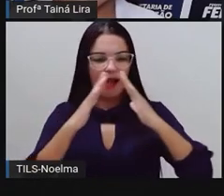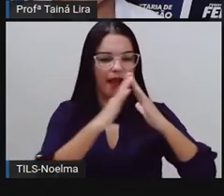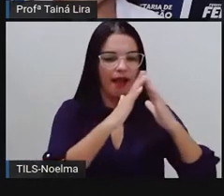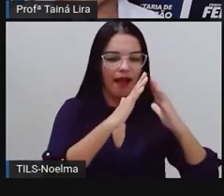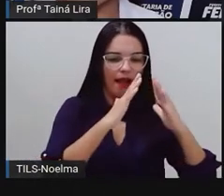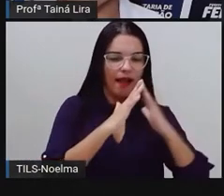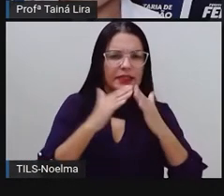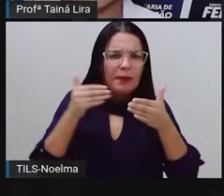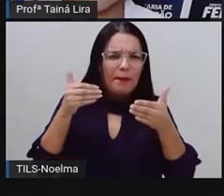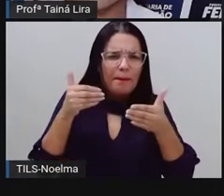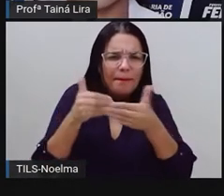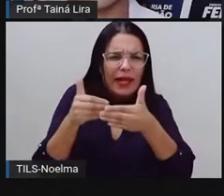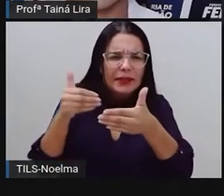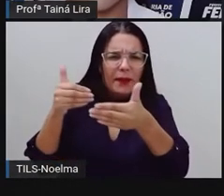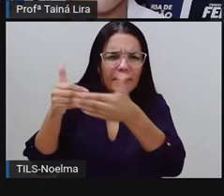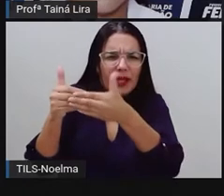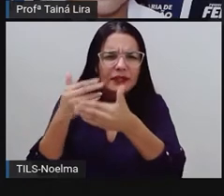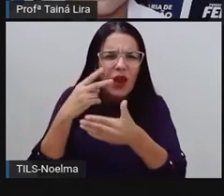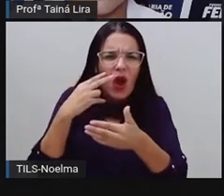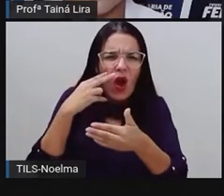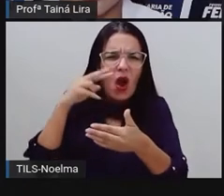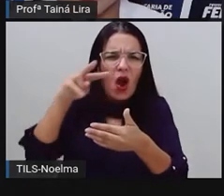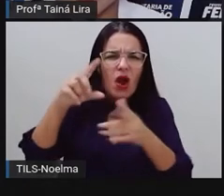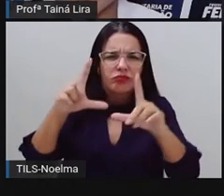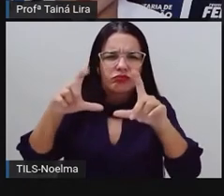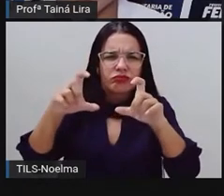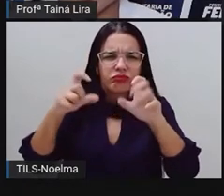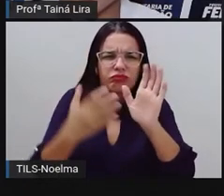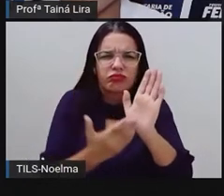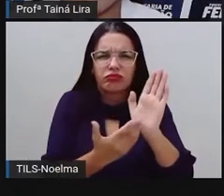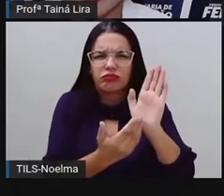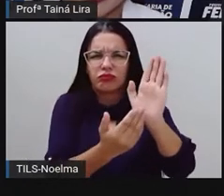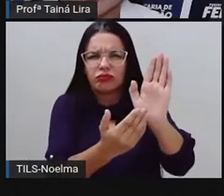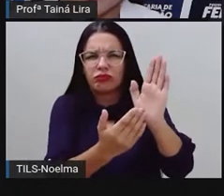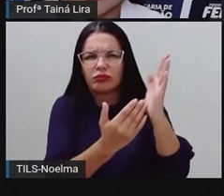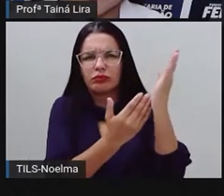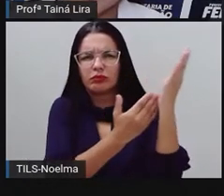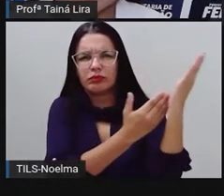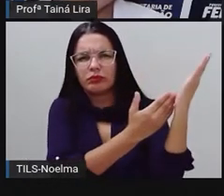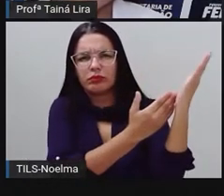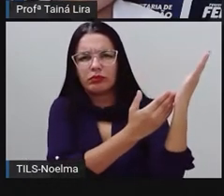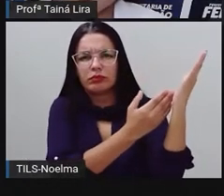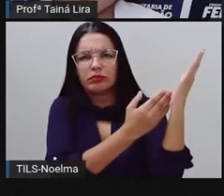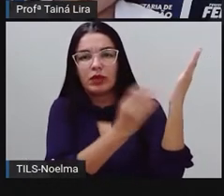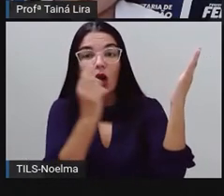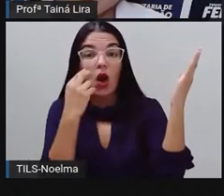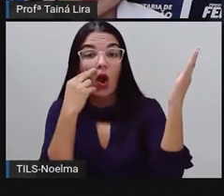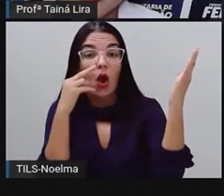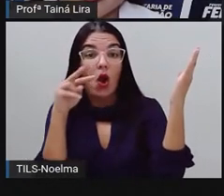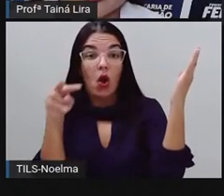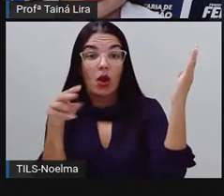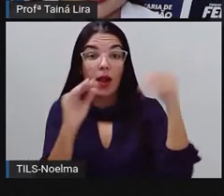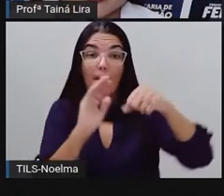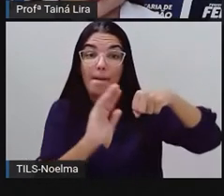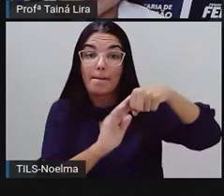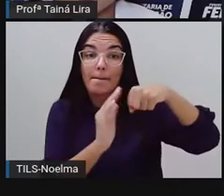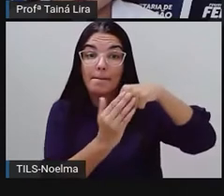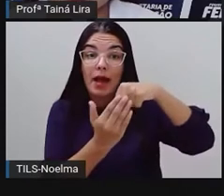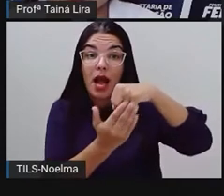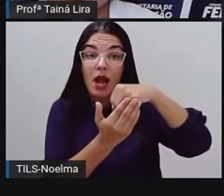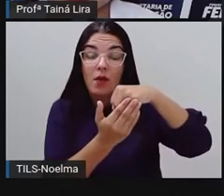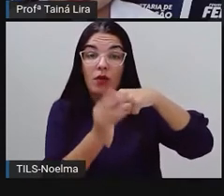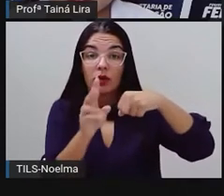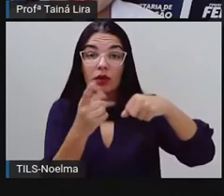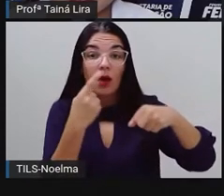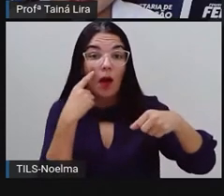ó Então observa e nós temos aqui é a imagem de um bairro E observa como as casas não é